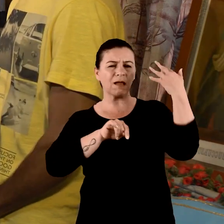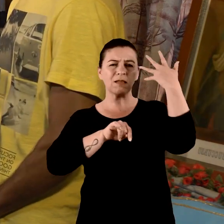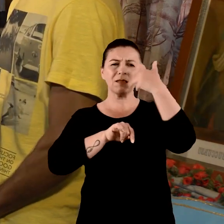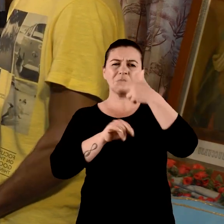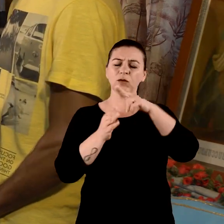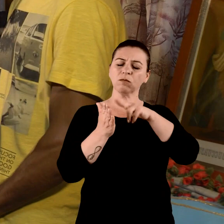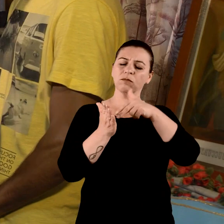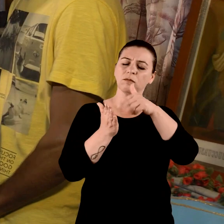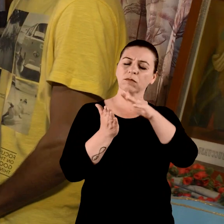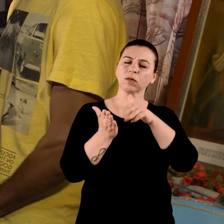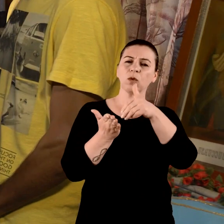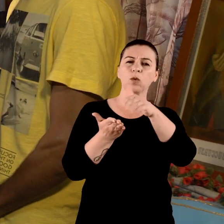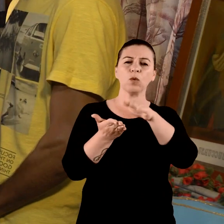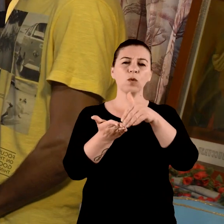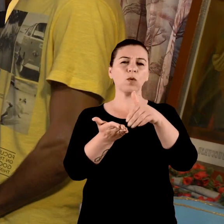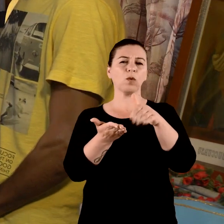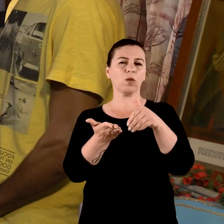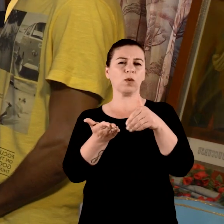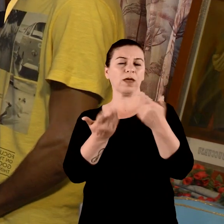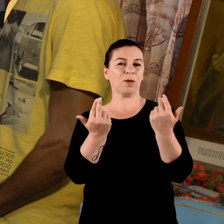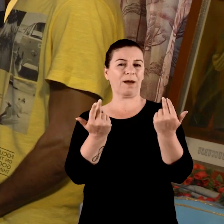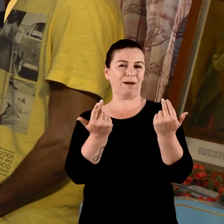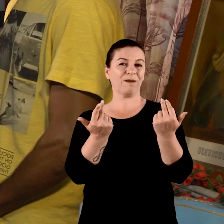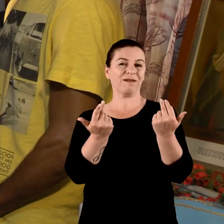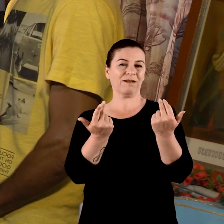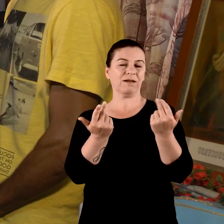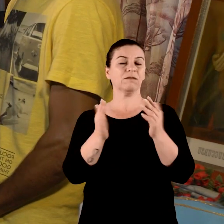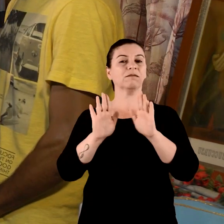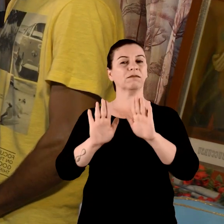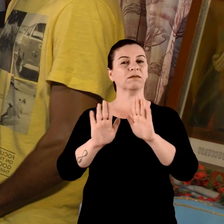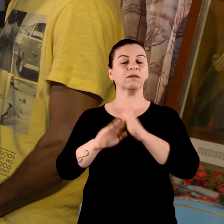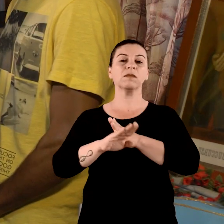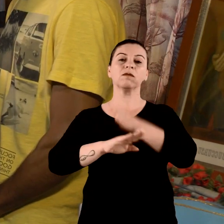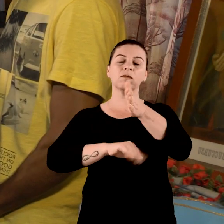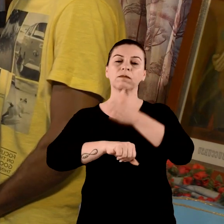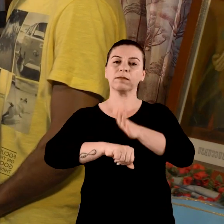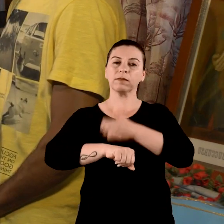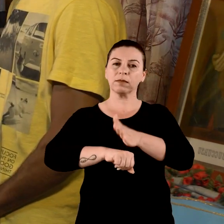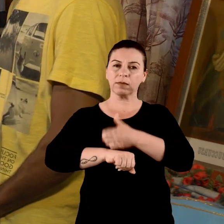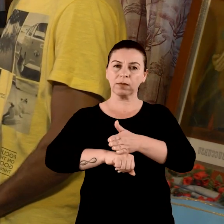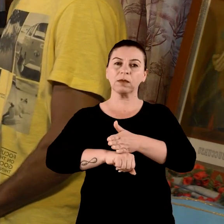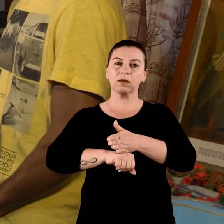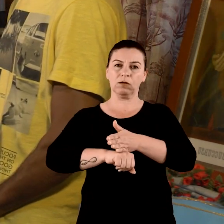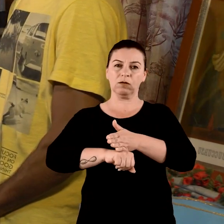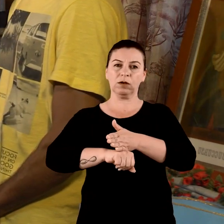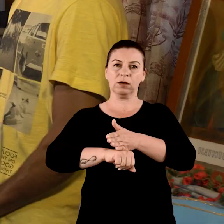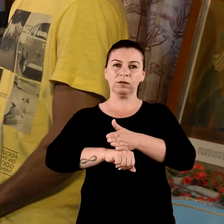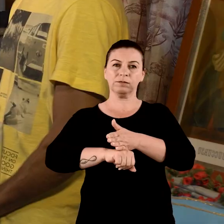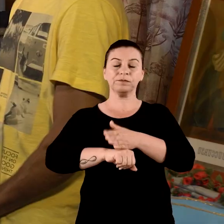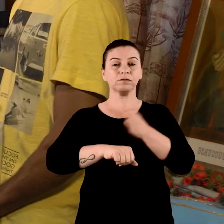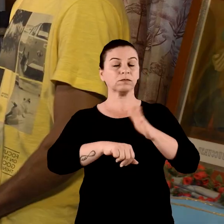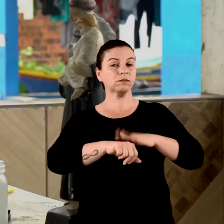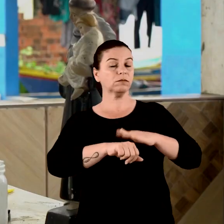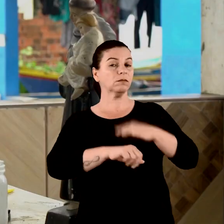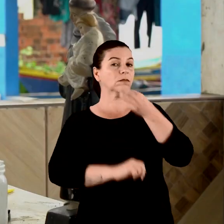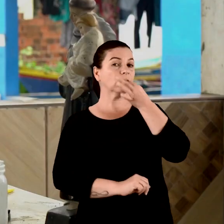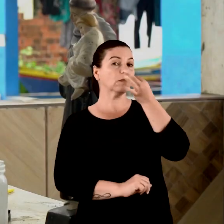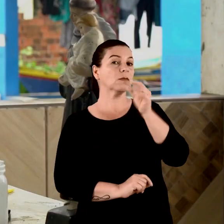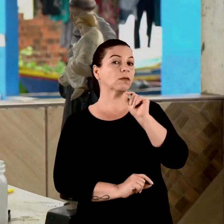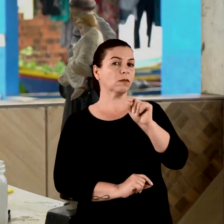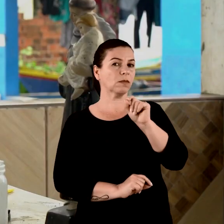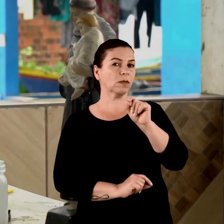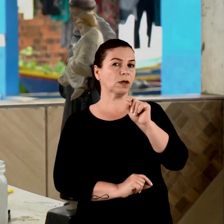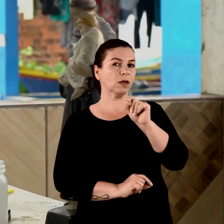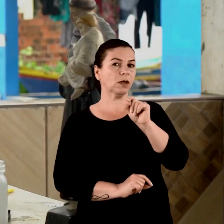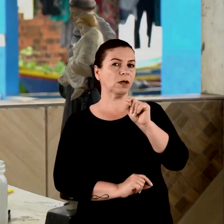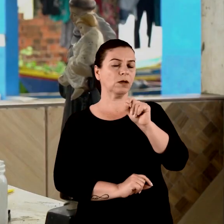sala bonita, com o pincel na mão, mais ou menos fazendo o que eu estou fazendo aqui, né? Mas aí você vai para a prática. Eu